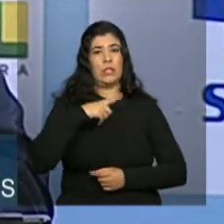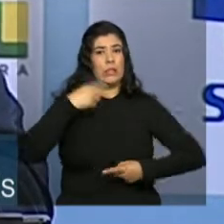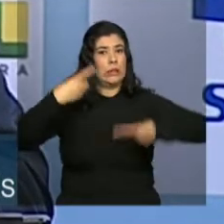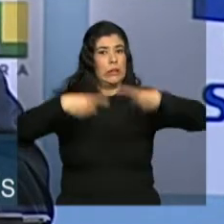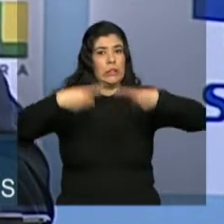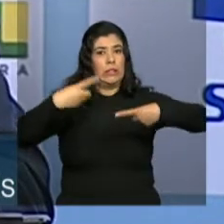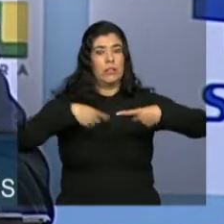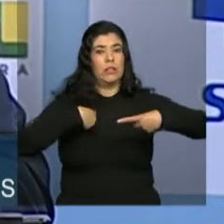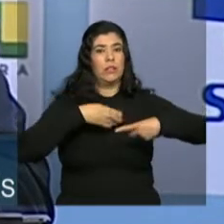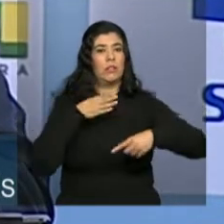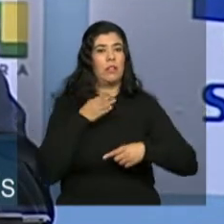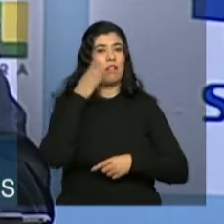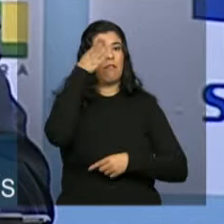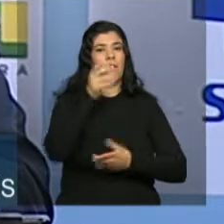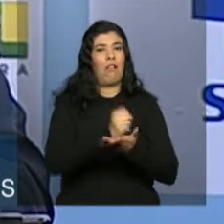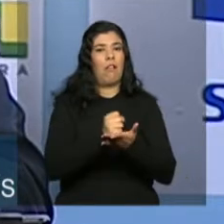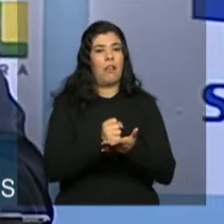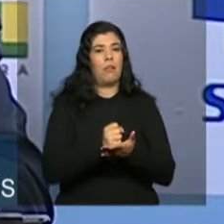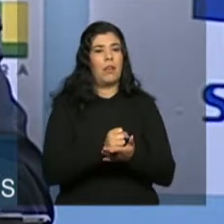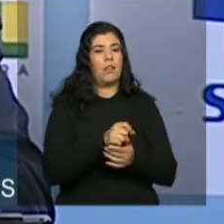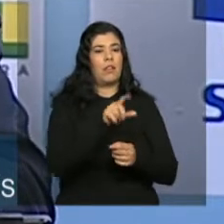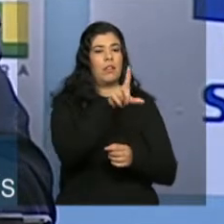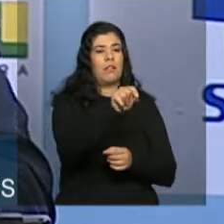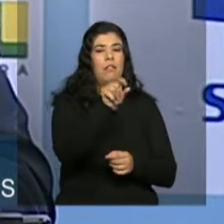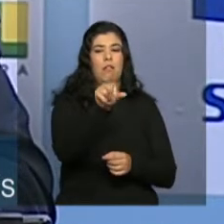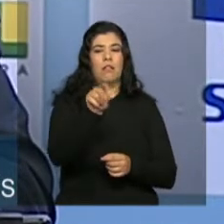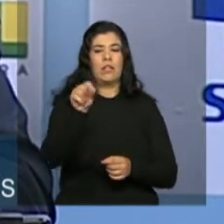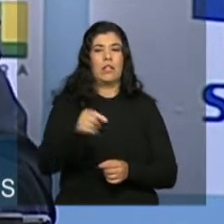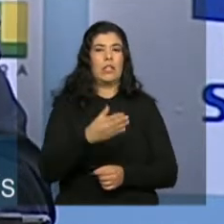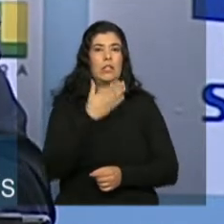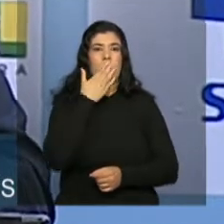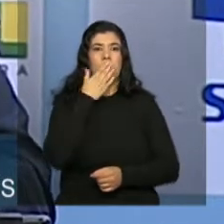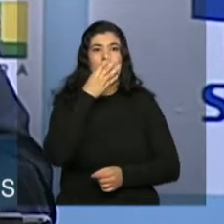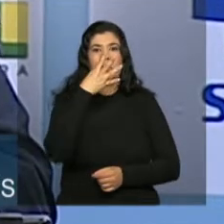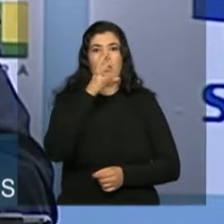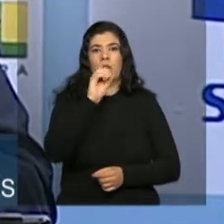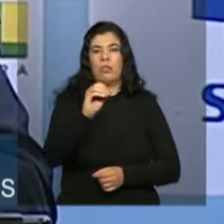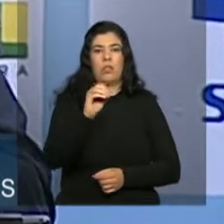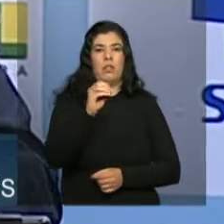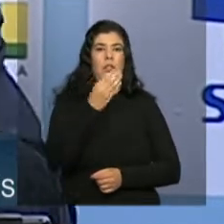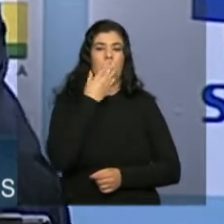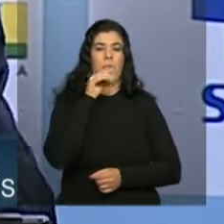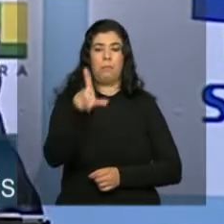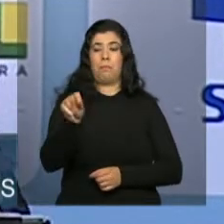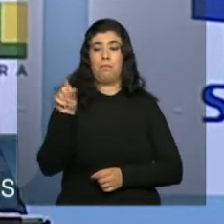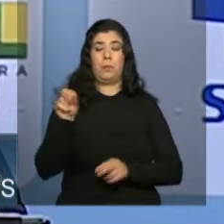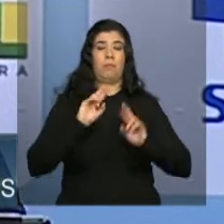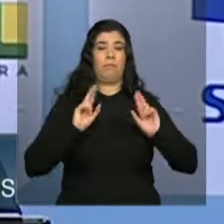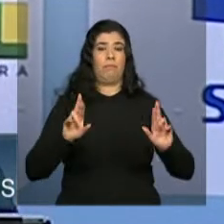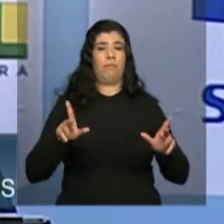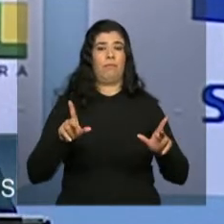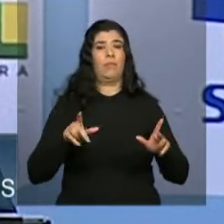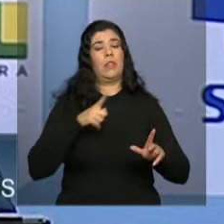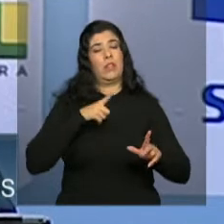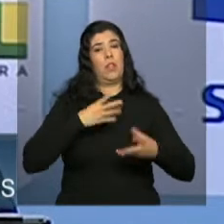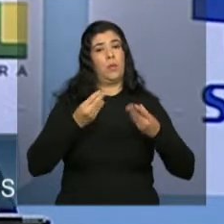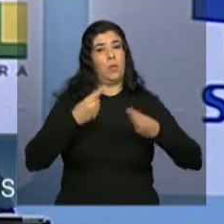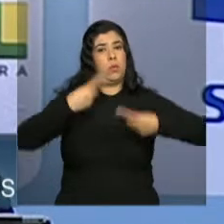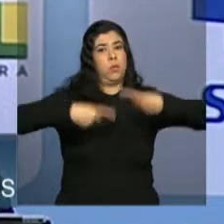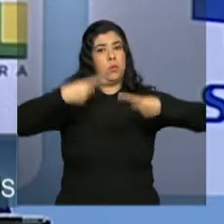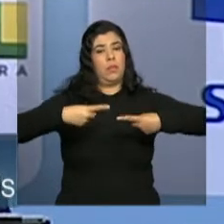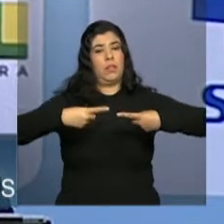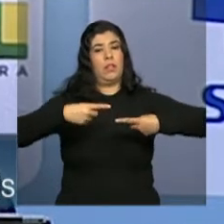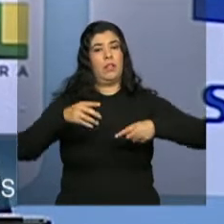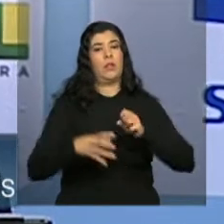já que você ainda pode escolher em 30 pela 40 dependendo então para exatamente por isso o que segura esse tipo